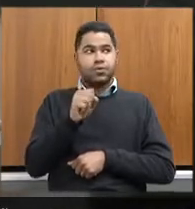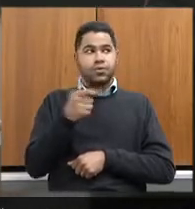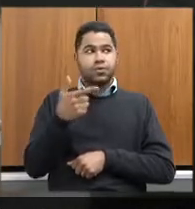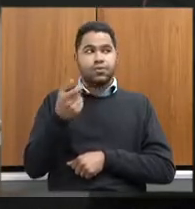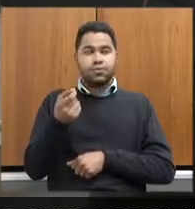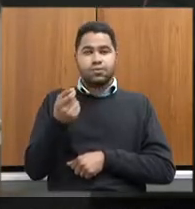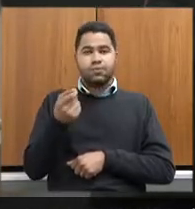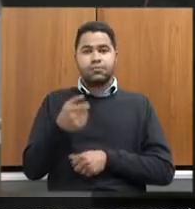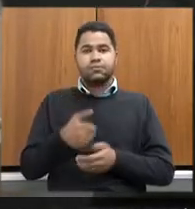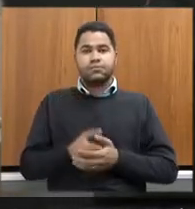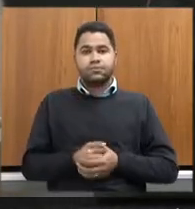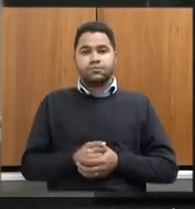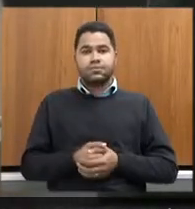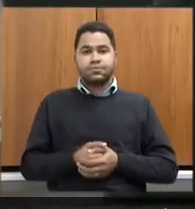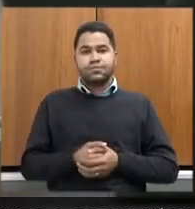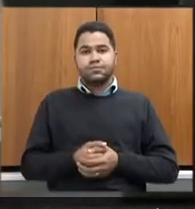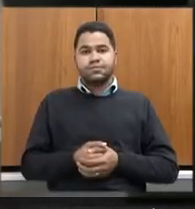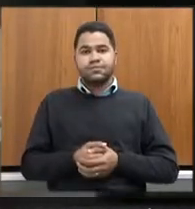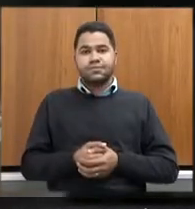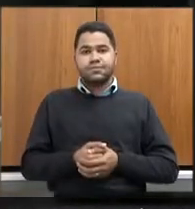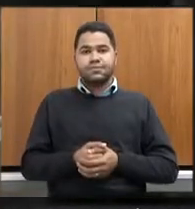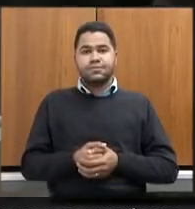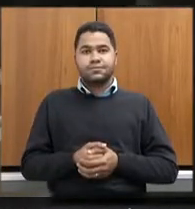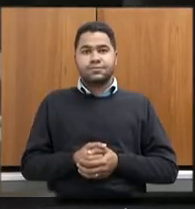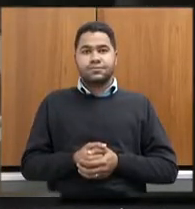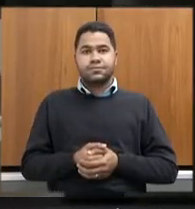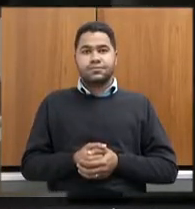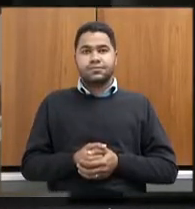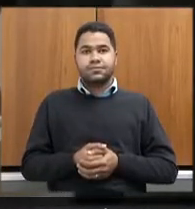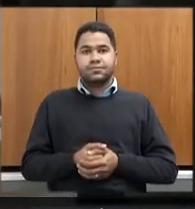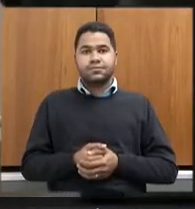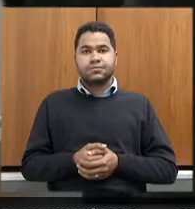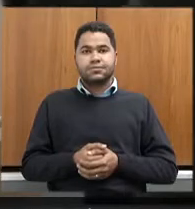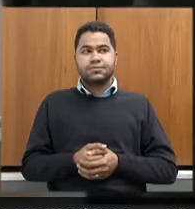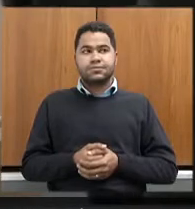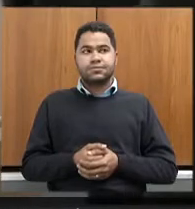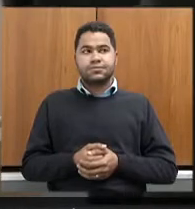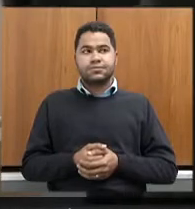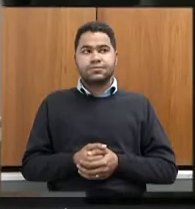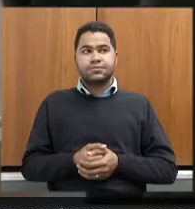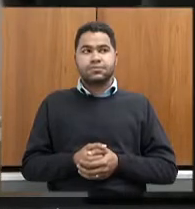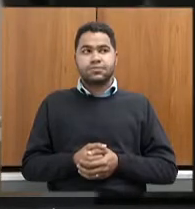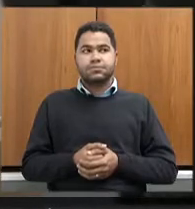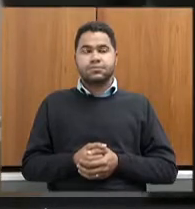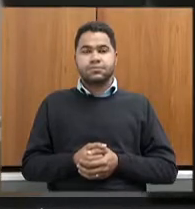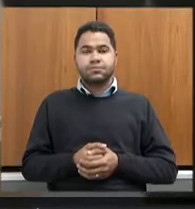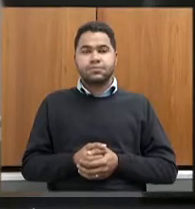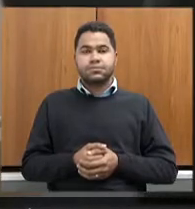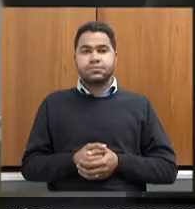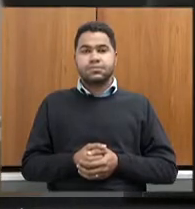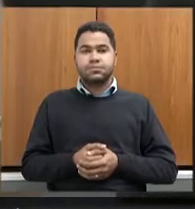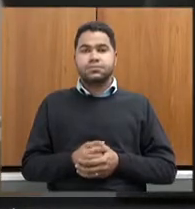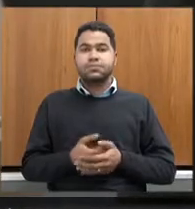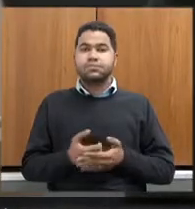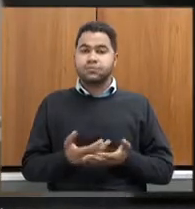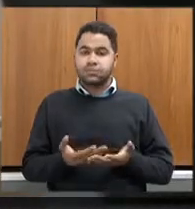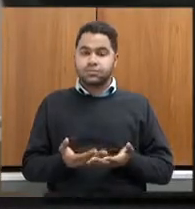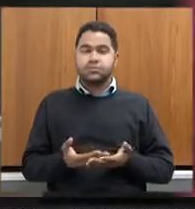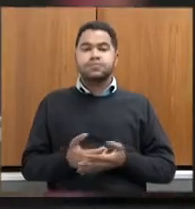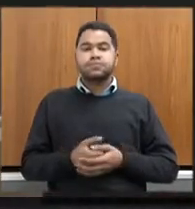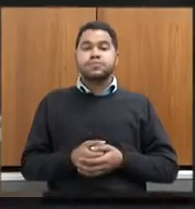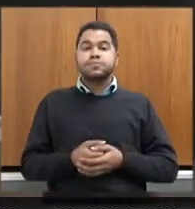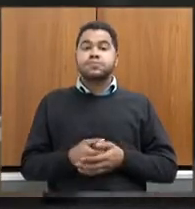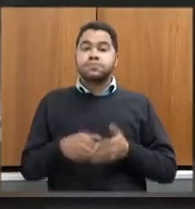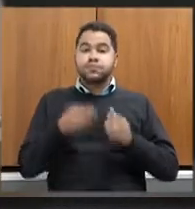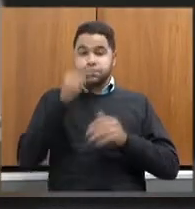declara de utilidade pública a banda euterpe a cachoeira está sendo município Ouro Preto